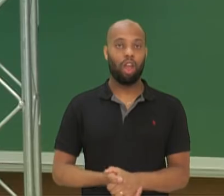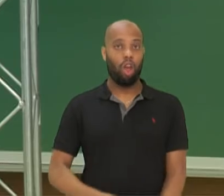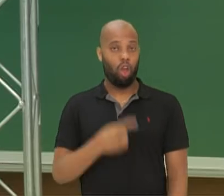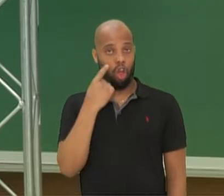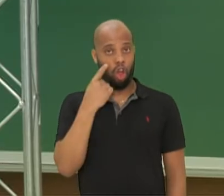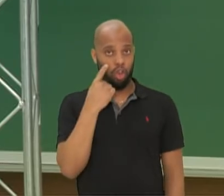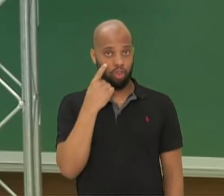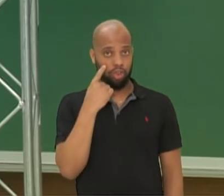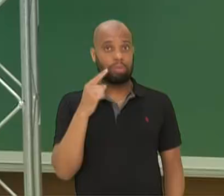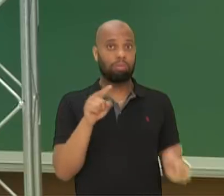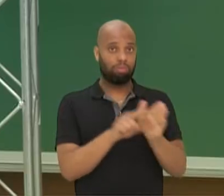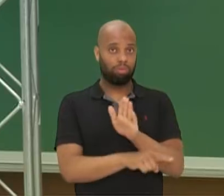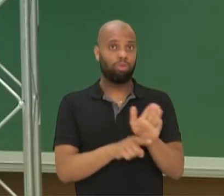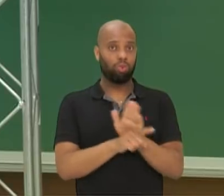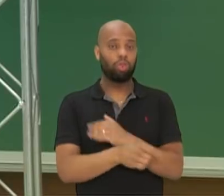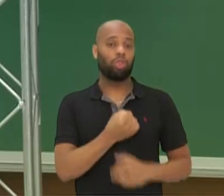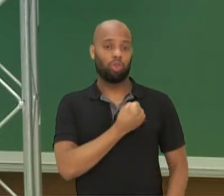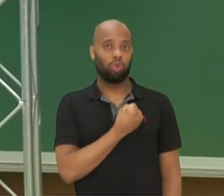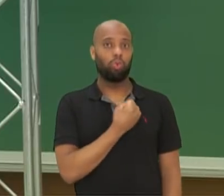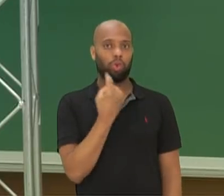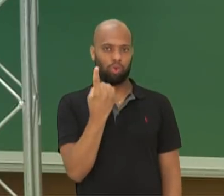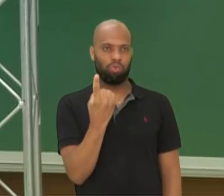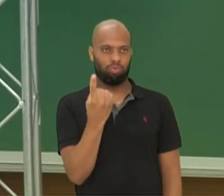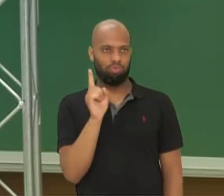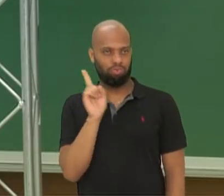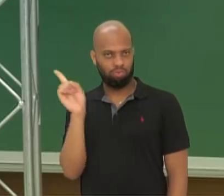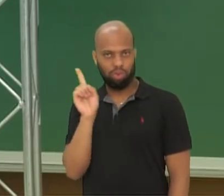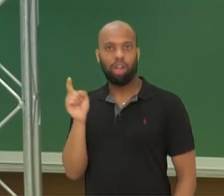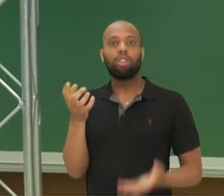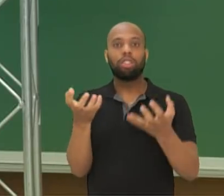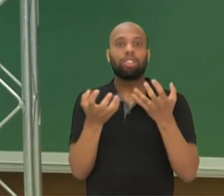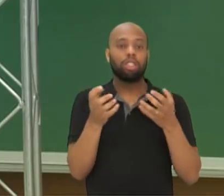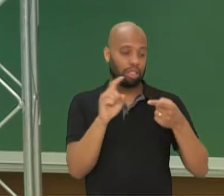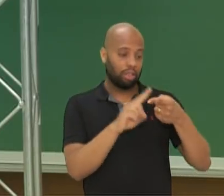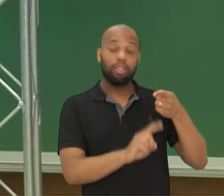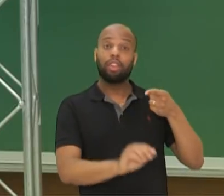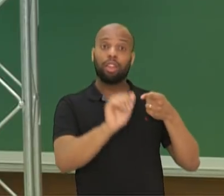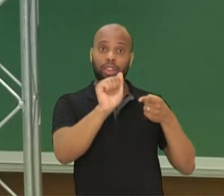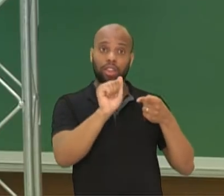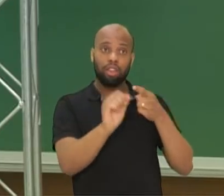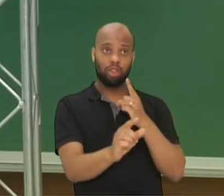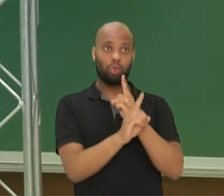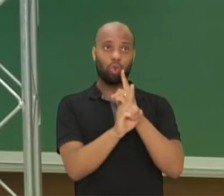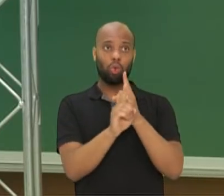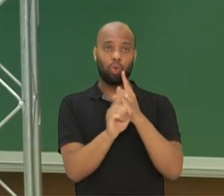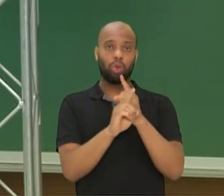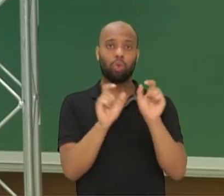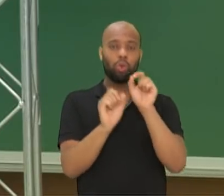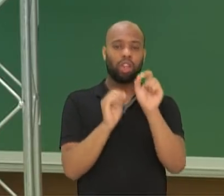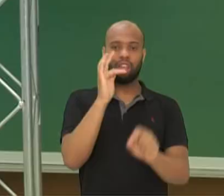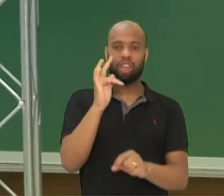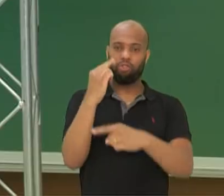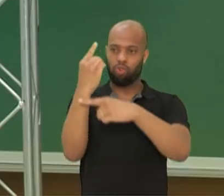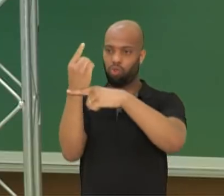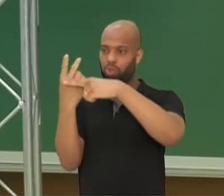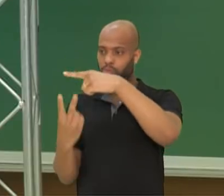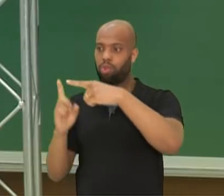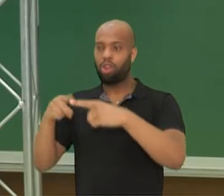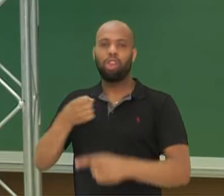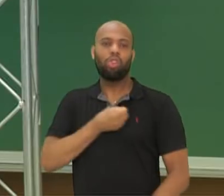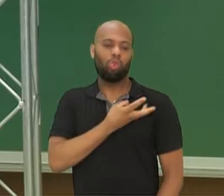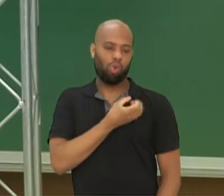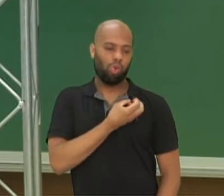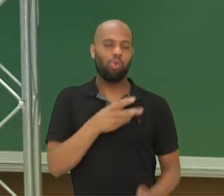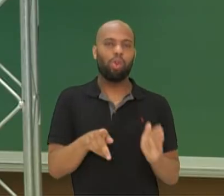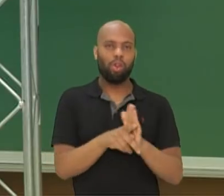olha só, o primeiro item do exercício aqui, que é resolver o f de meio, é valor numérico de função.